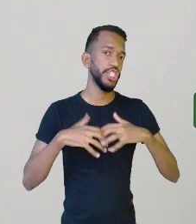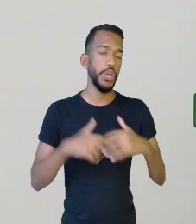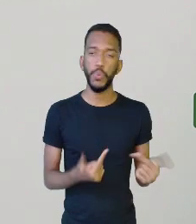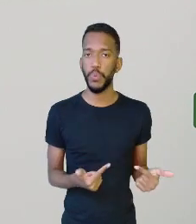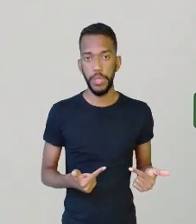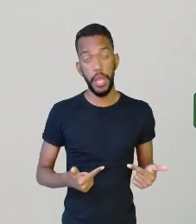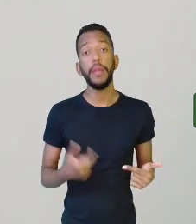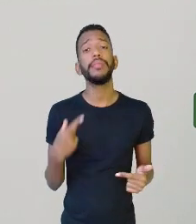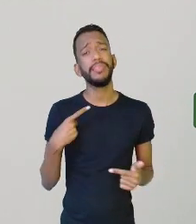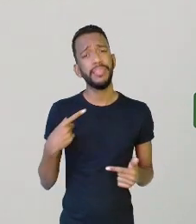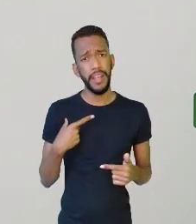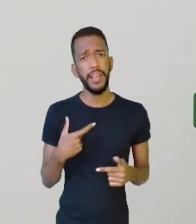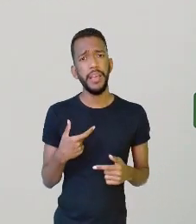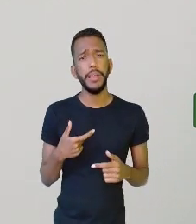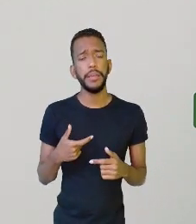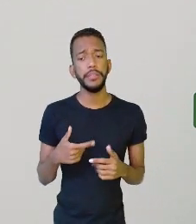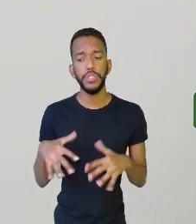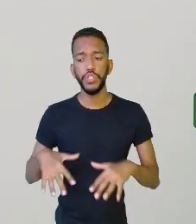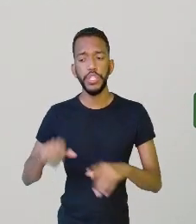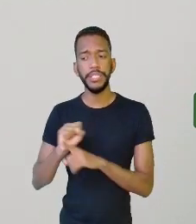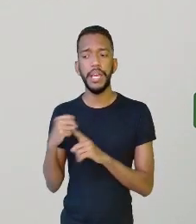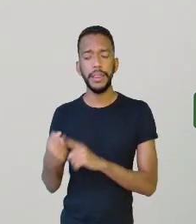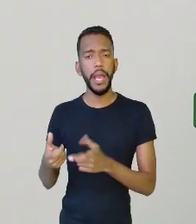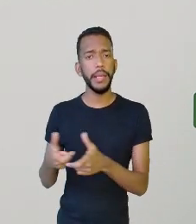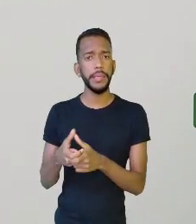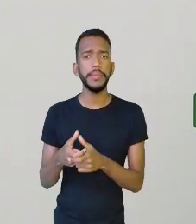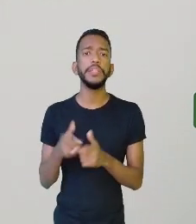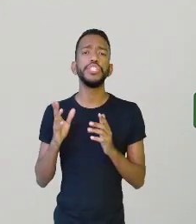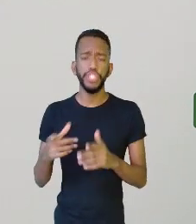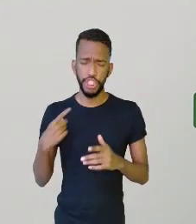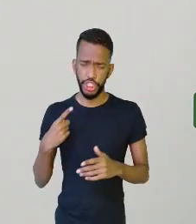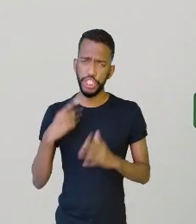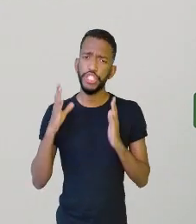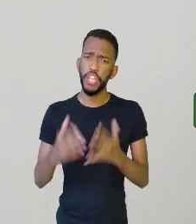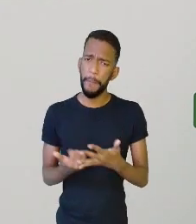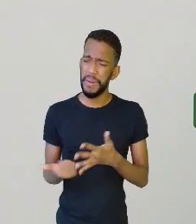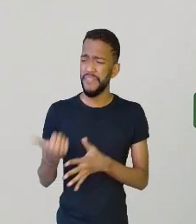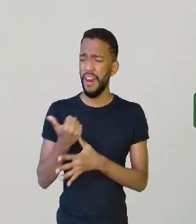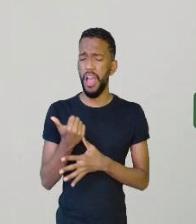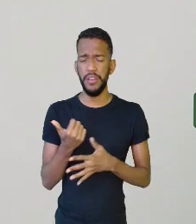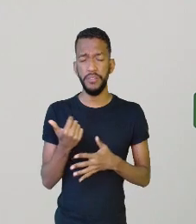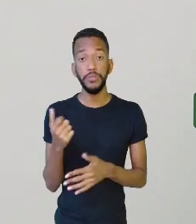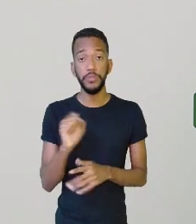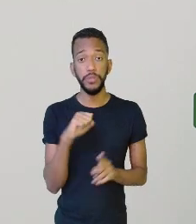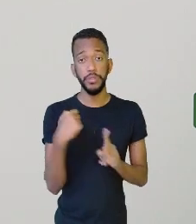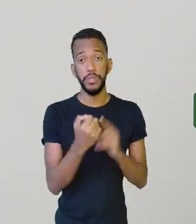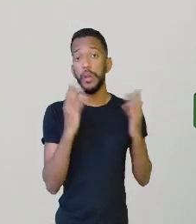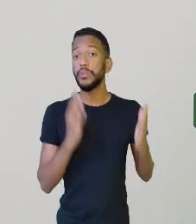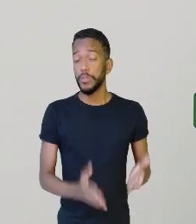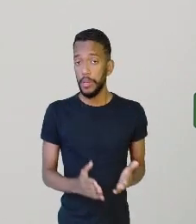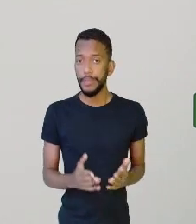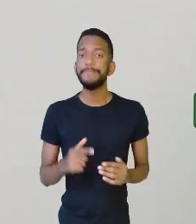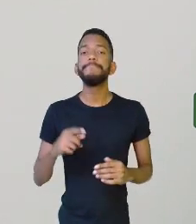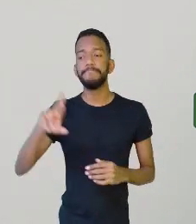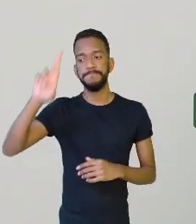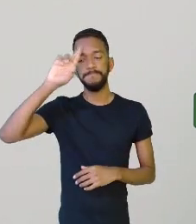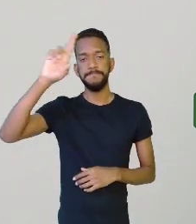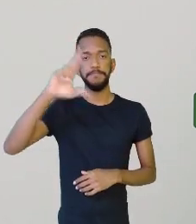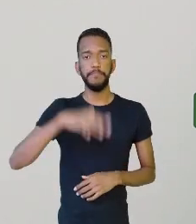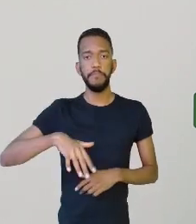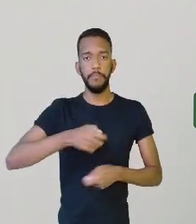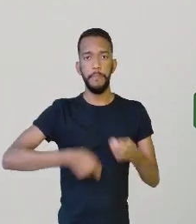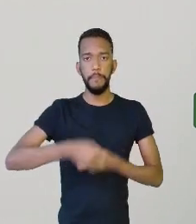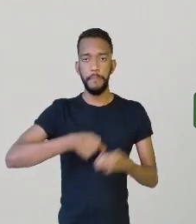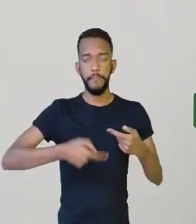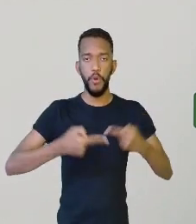da sociedade que tinham muitos privilégios sociais. Eles comandavam a política,